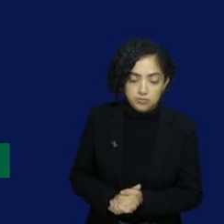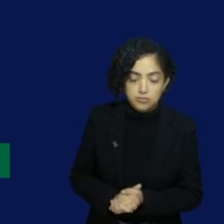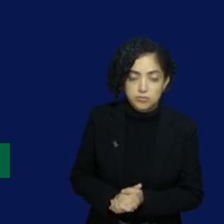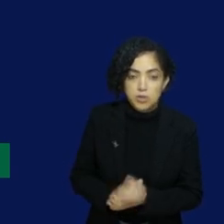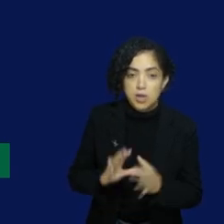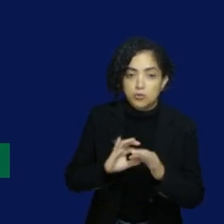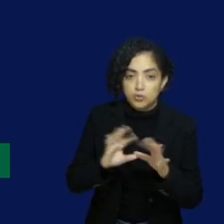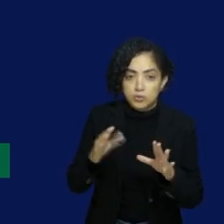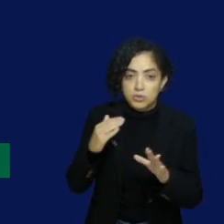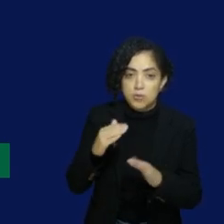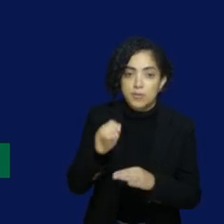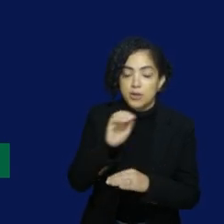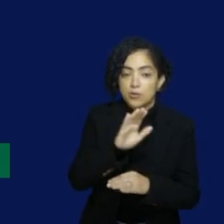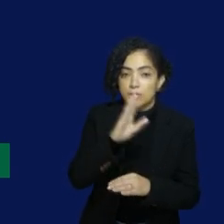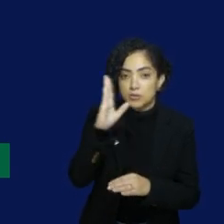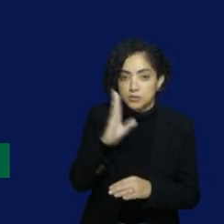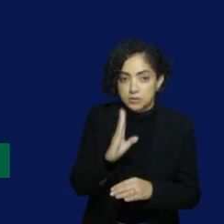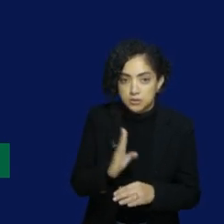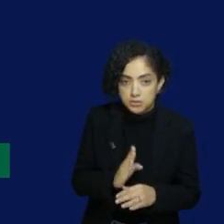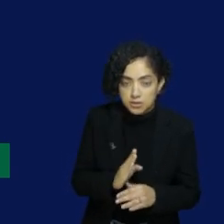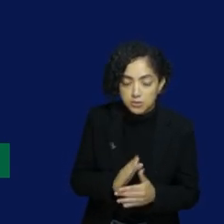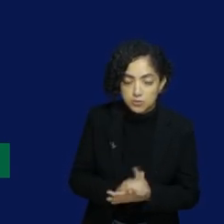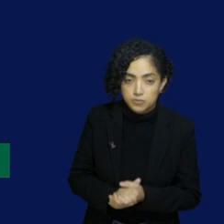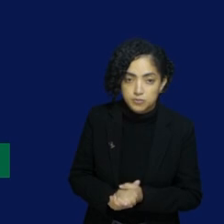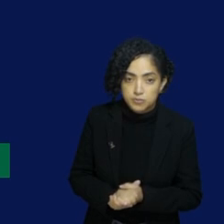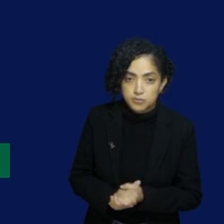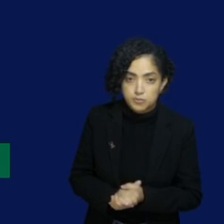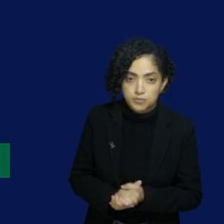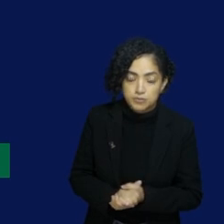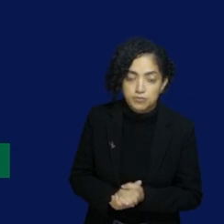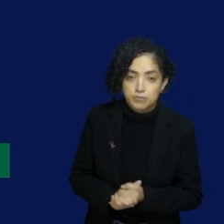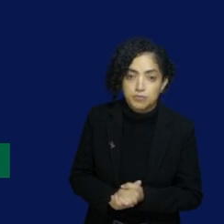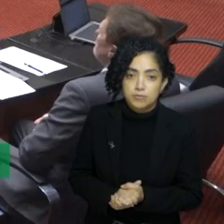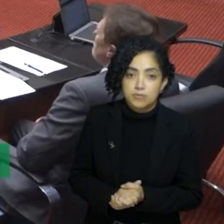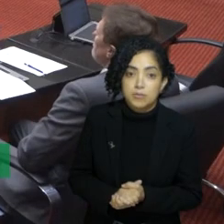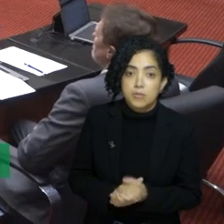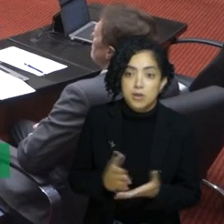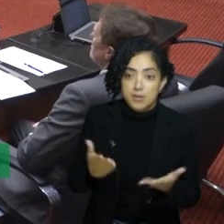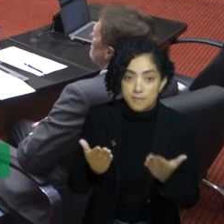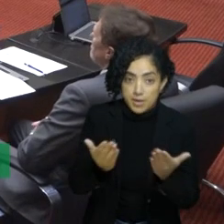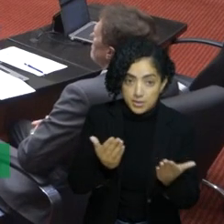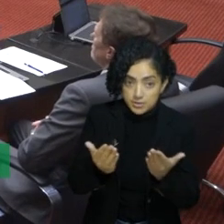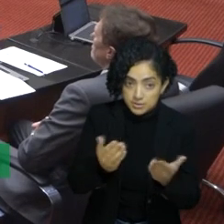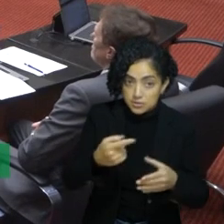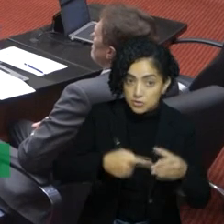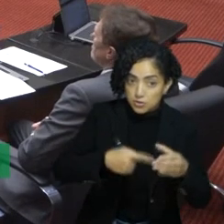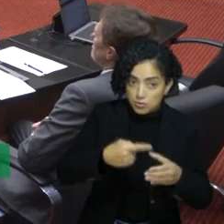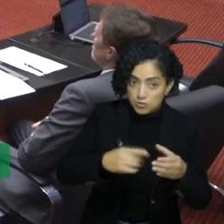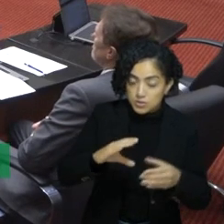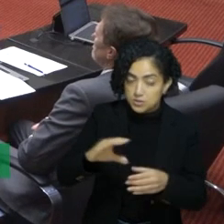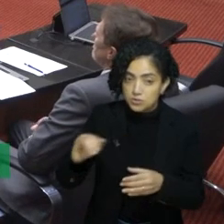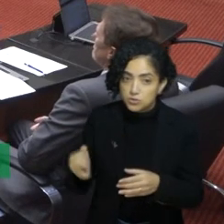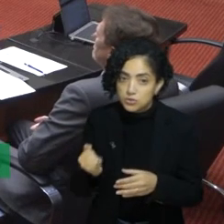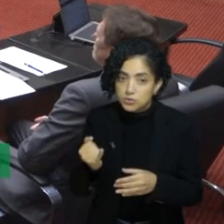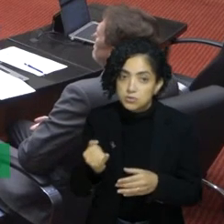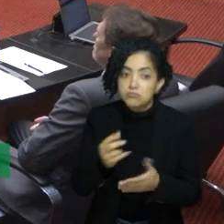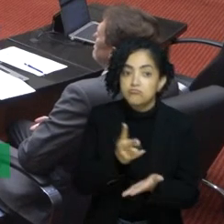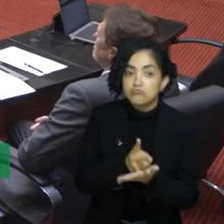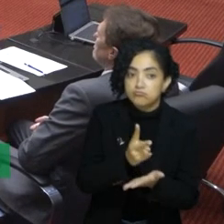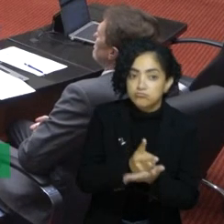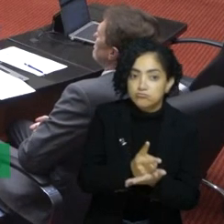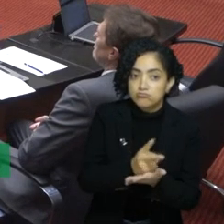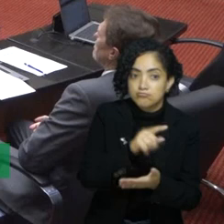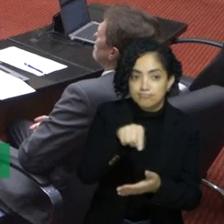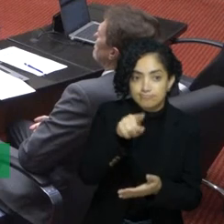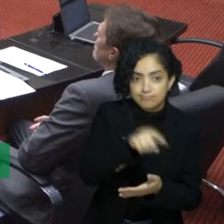Brasil no estado de Santa Catarina e adota outras providências. Parecer da Comissão de Constituição e Justiça é pela manutenção do